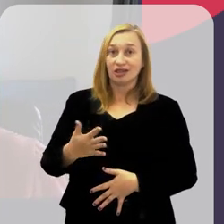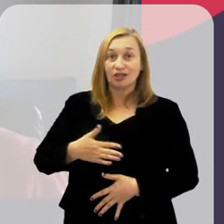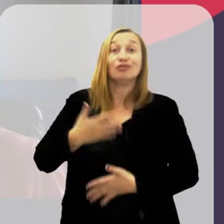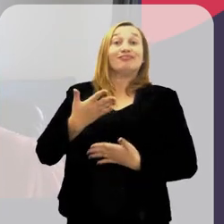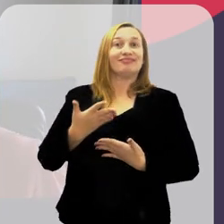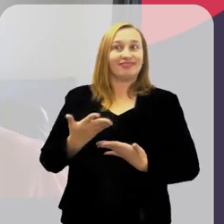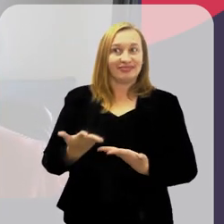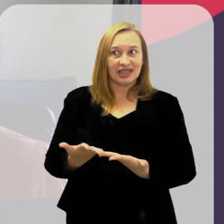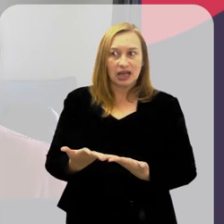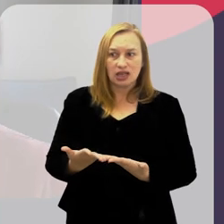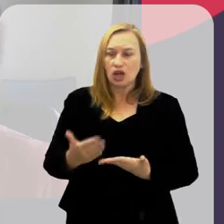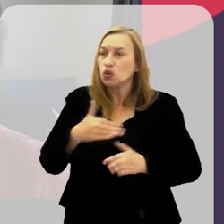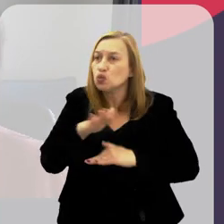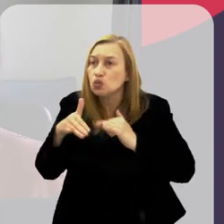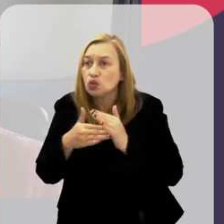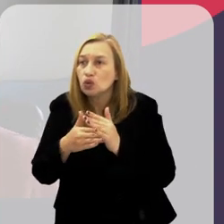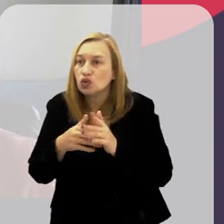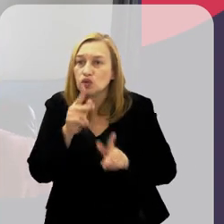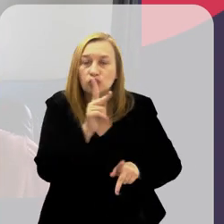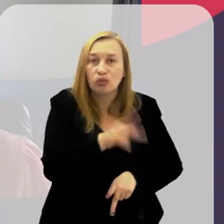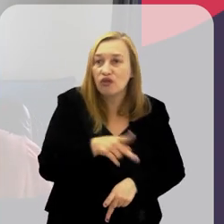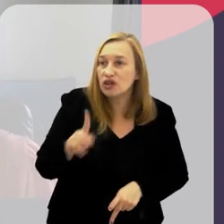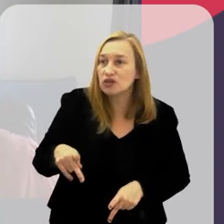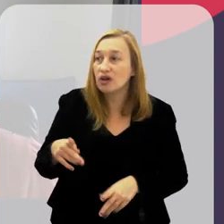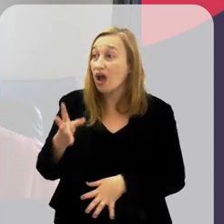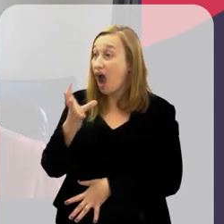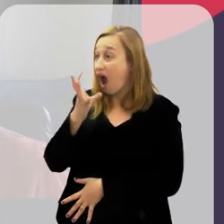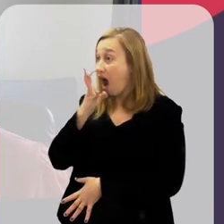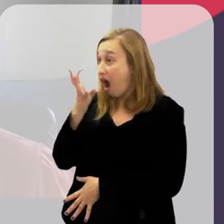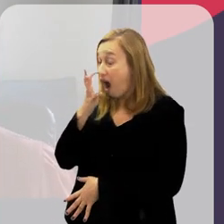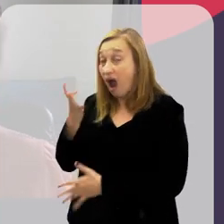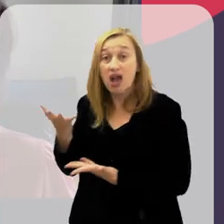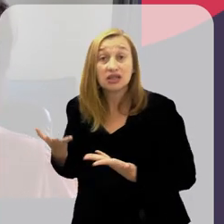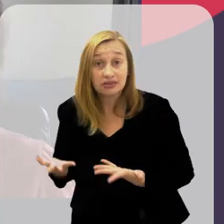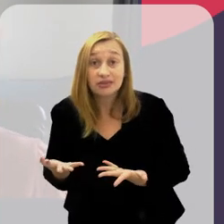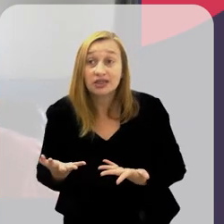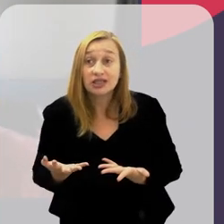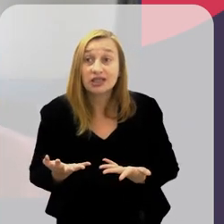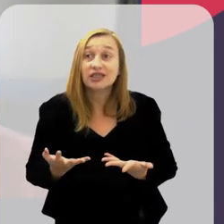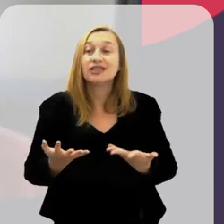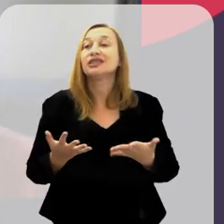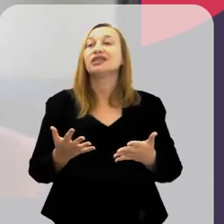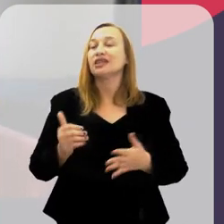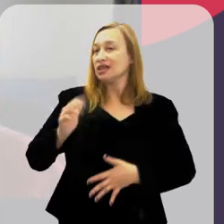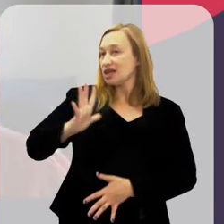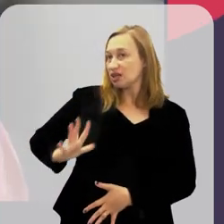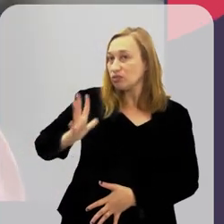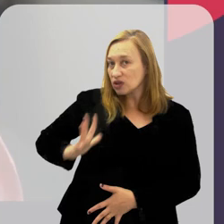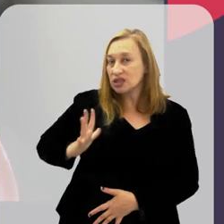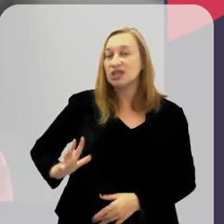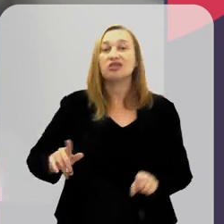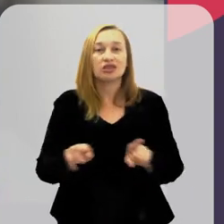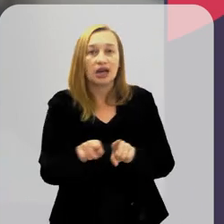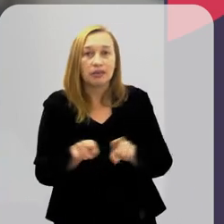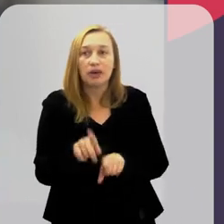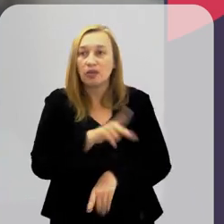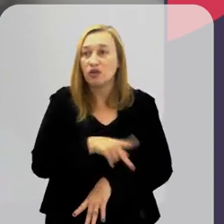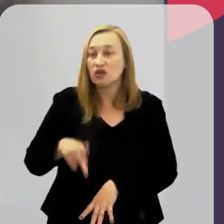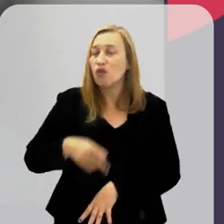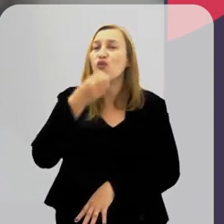muito surpresa, Thelma, todas as professoras envolvidas, né? A professora Camila, a professora Alva e as